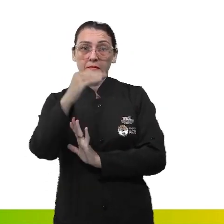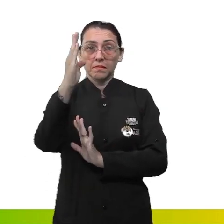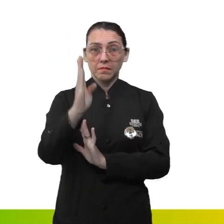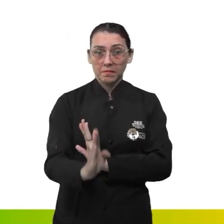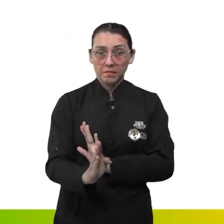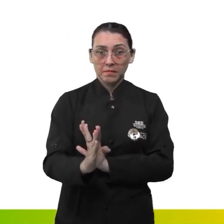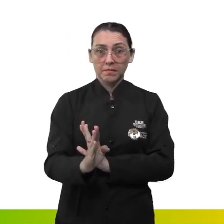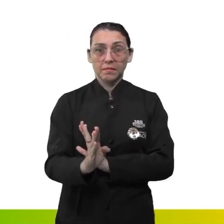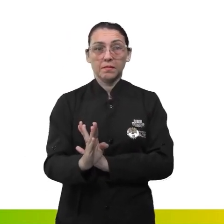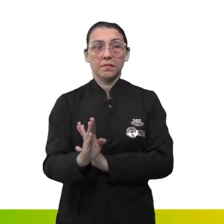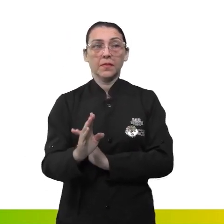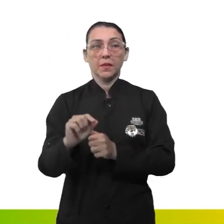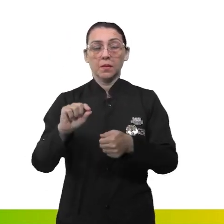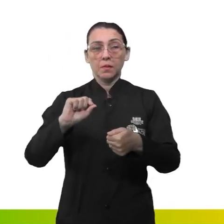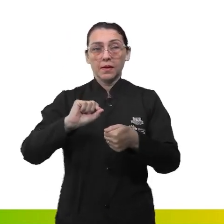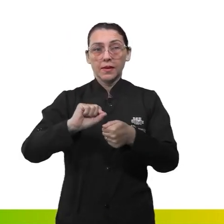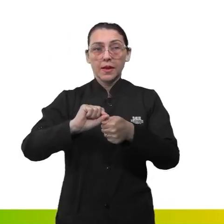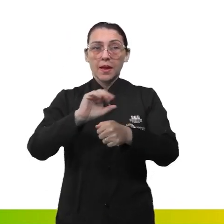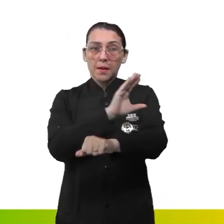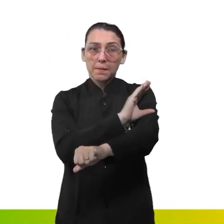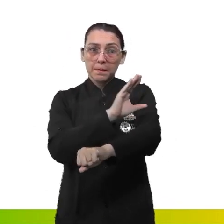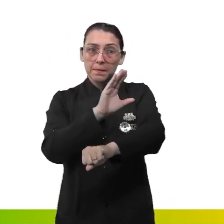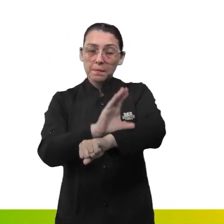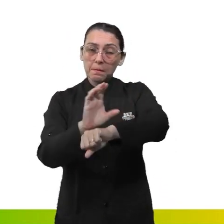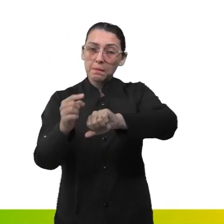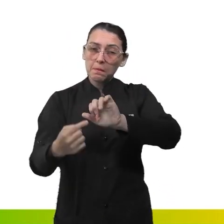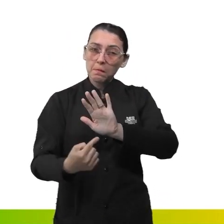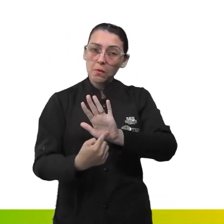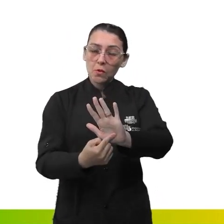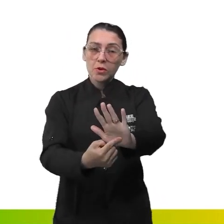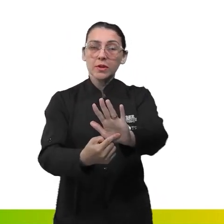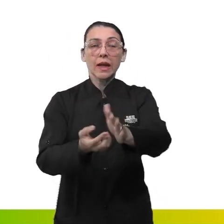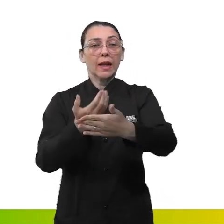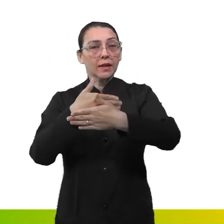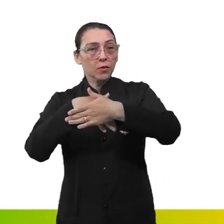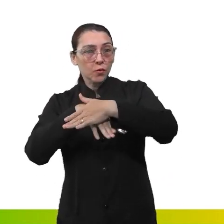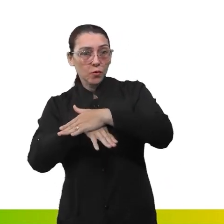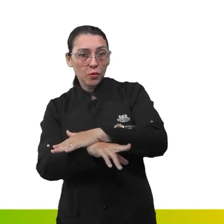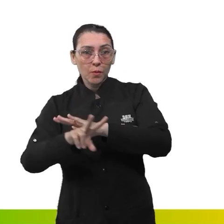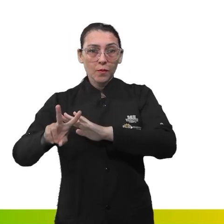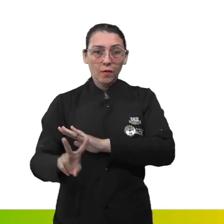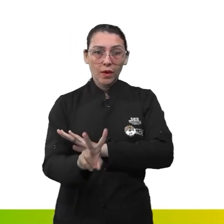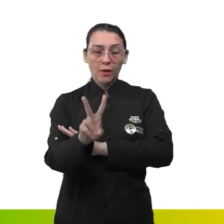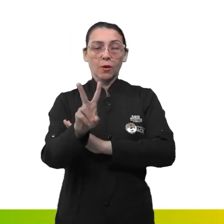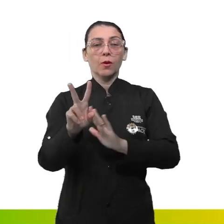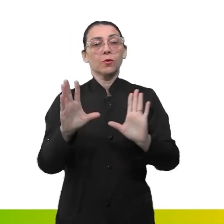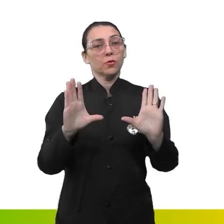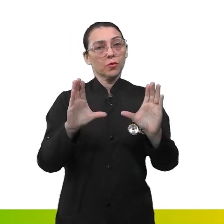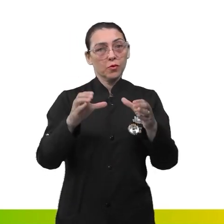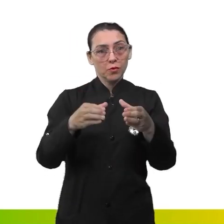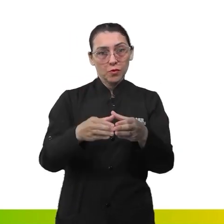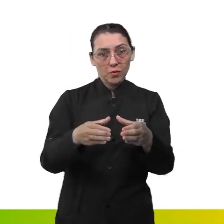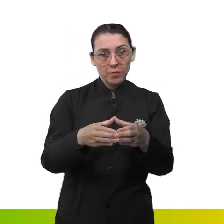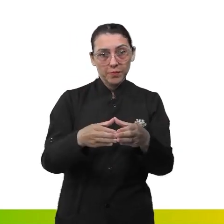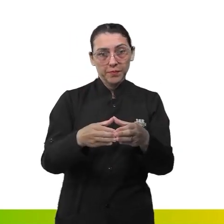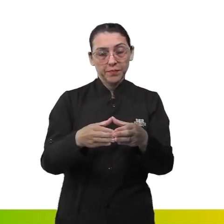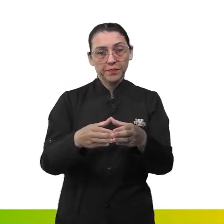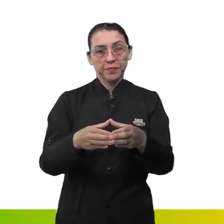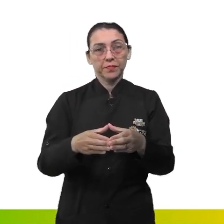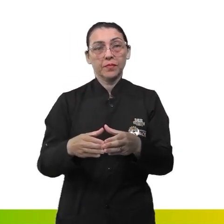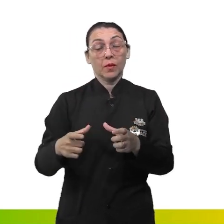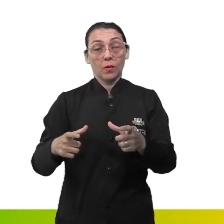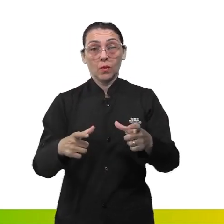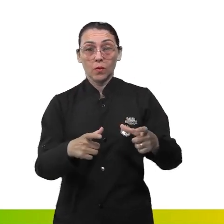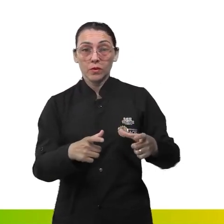do Brasil configura-se como parte de sua cultura e revela os hábitos e os valores de um